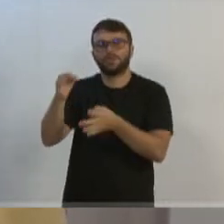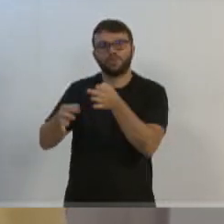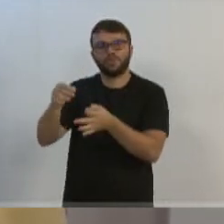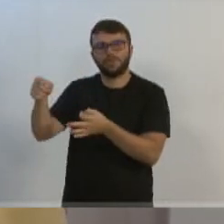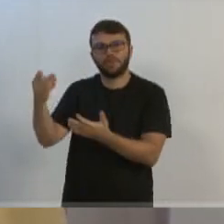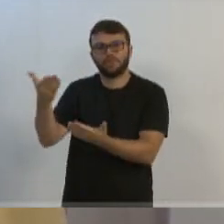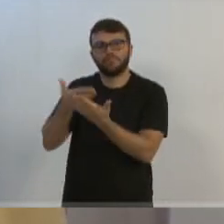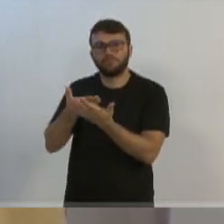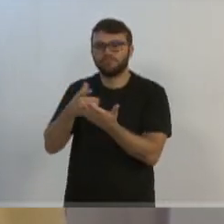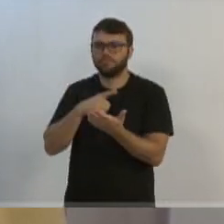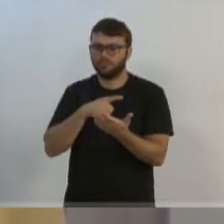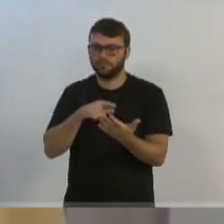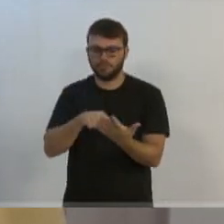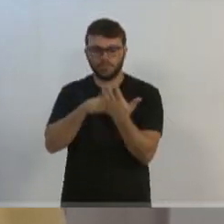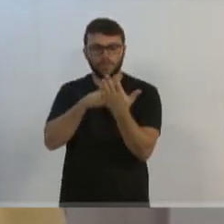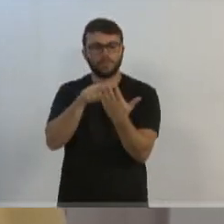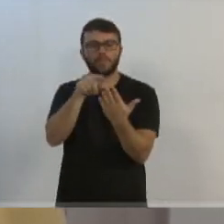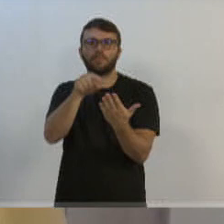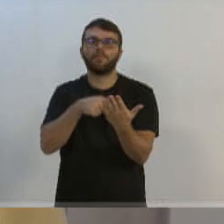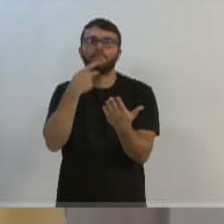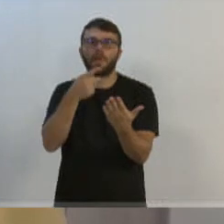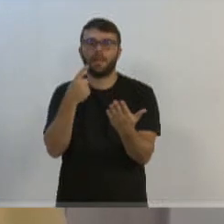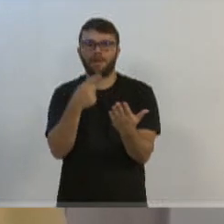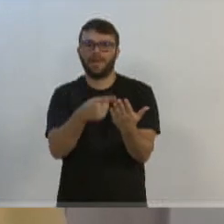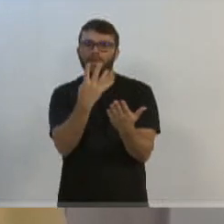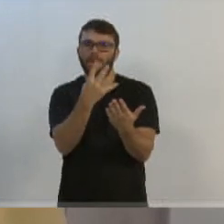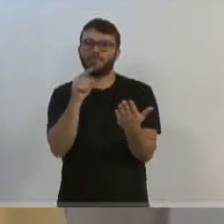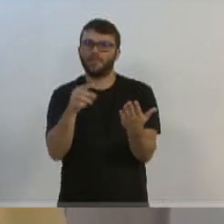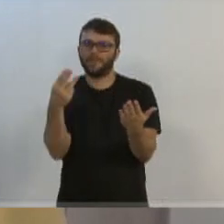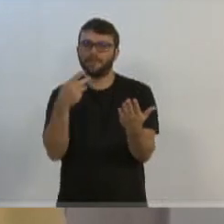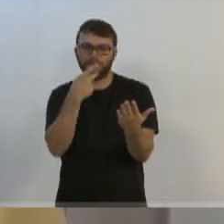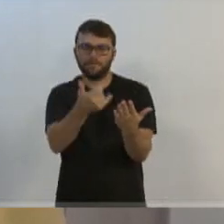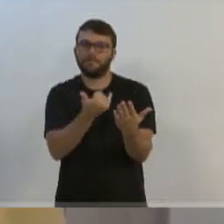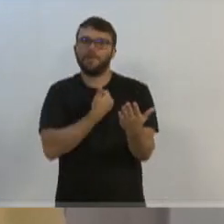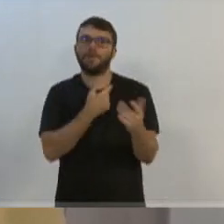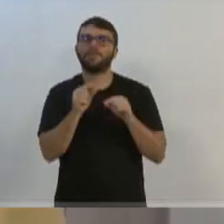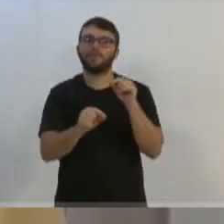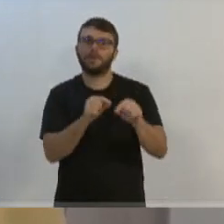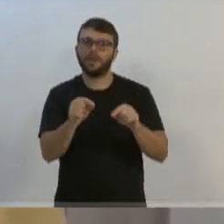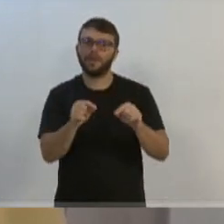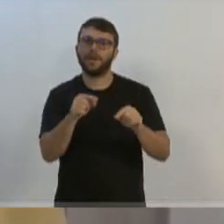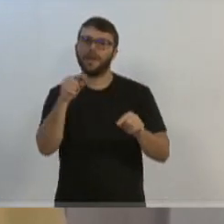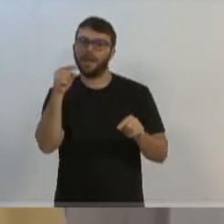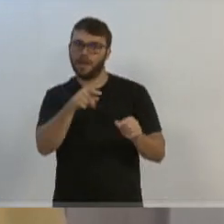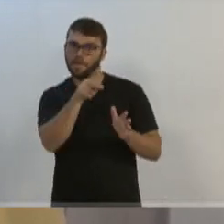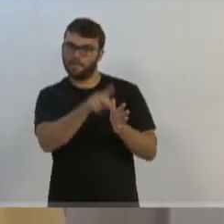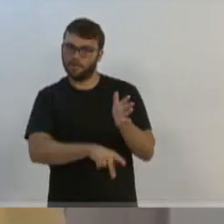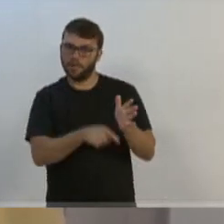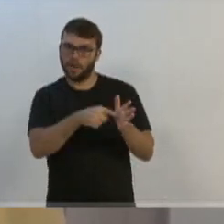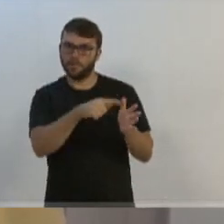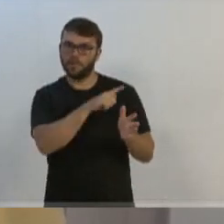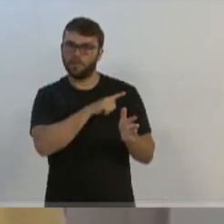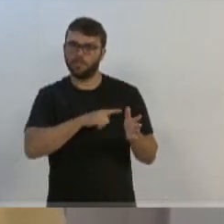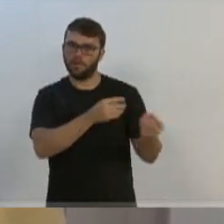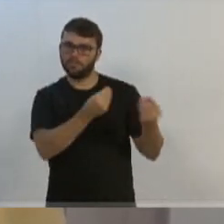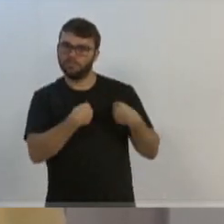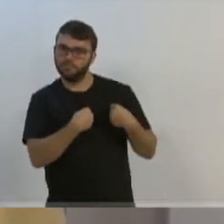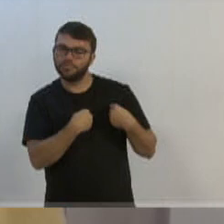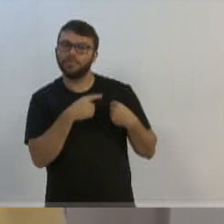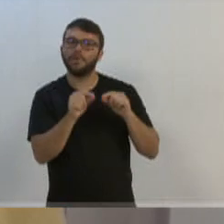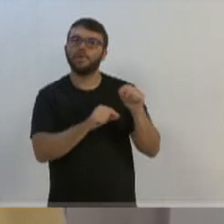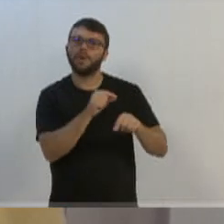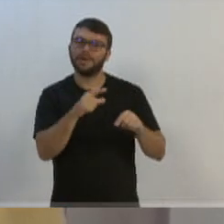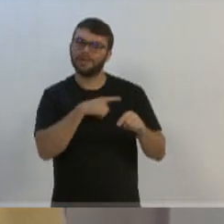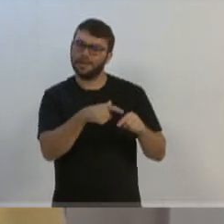aqui, eu estou com ele em mãos, aponta no item 4.3 o seguinte, que esse projeto que o governo apresenta, existe